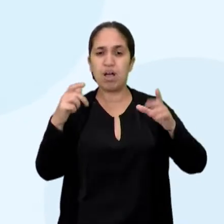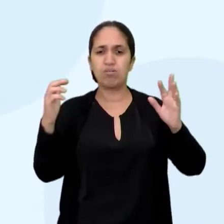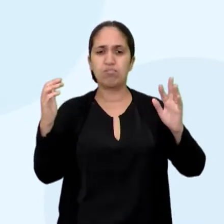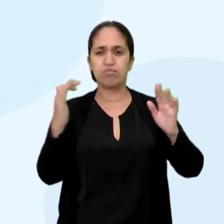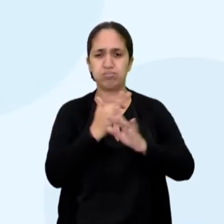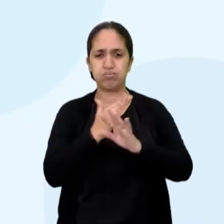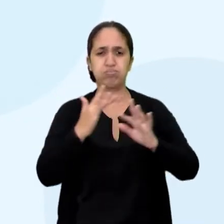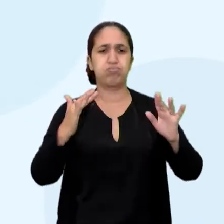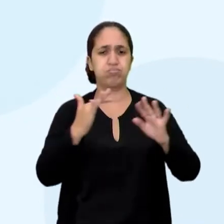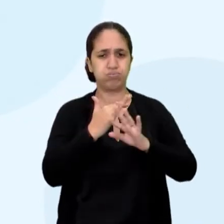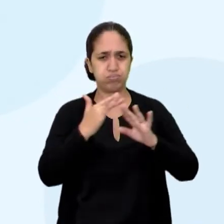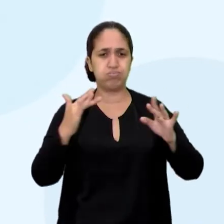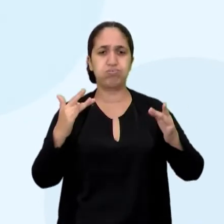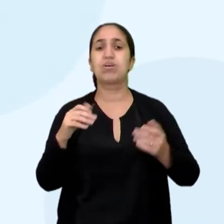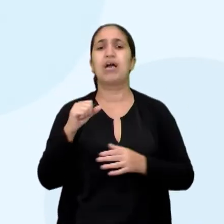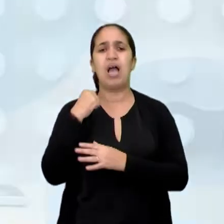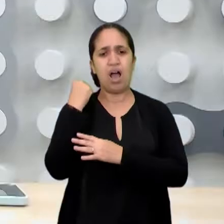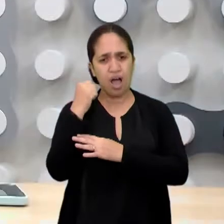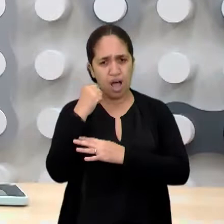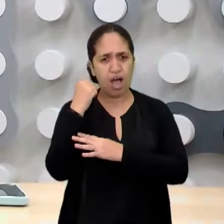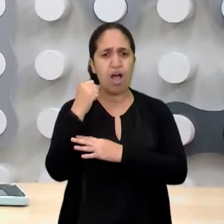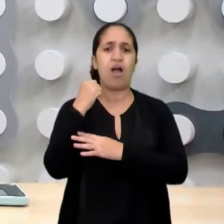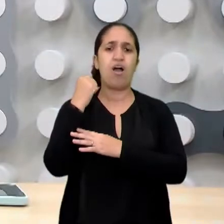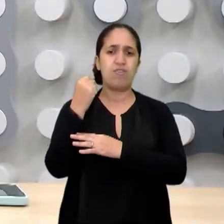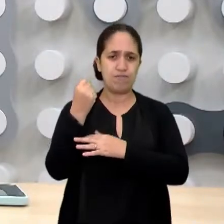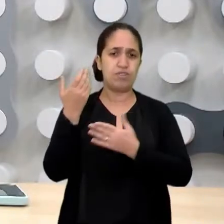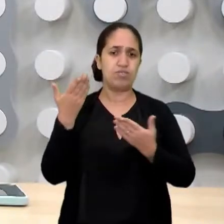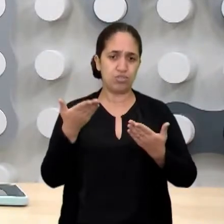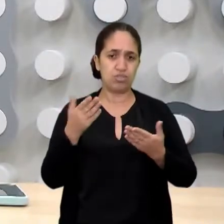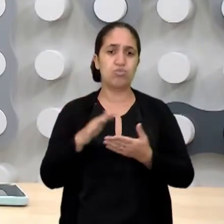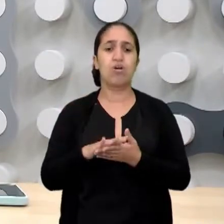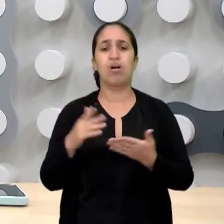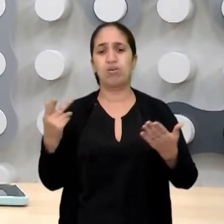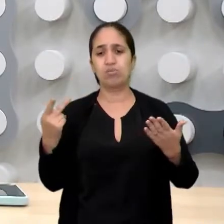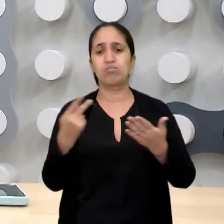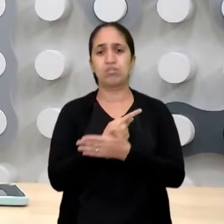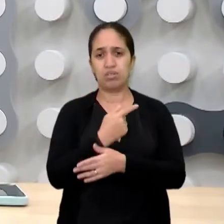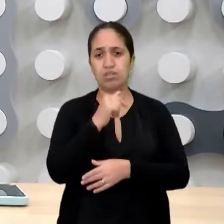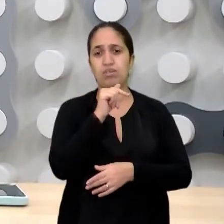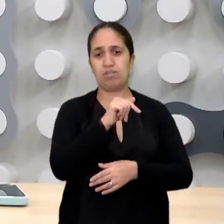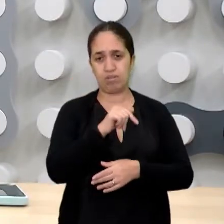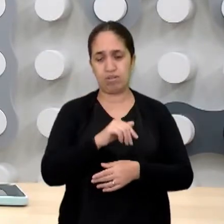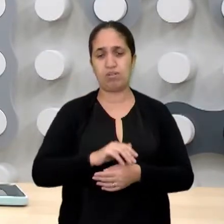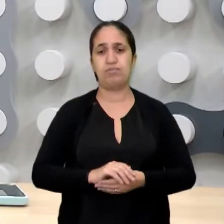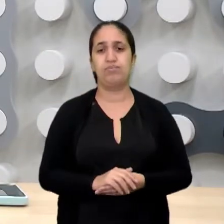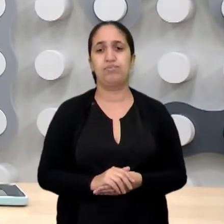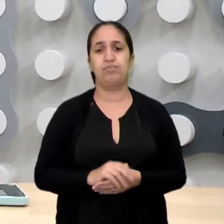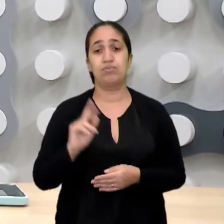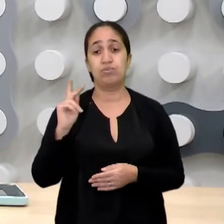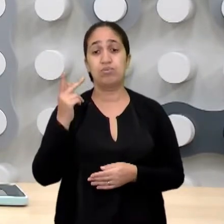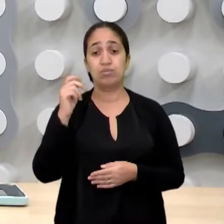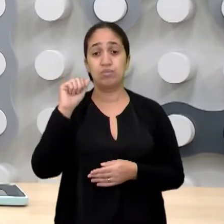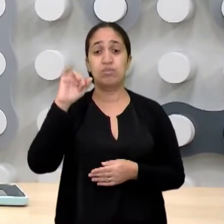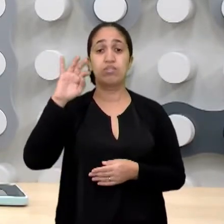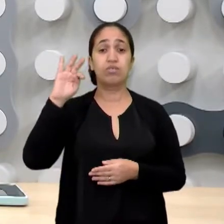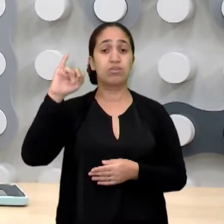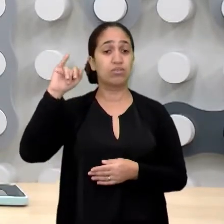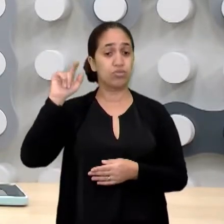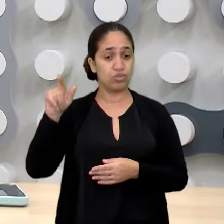Então vejo, né, a gravidade aí da intensidade sísmica que aconteceu aí no Haiti, né? Então